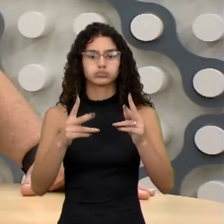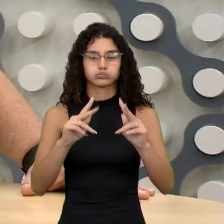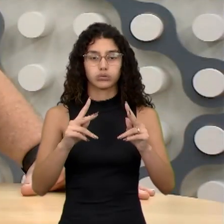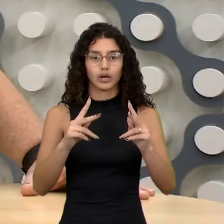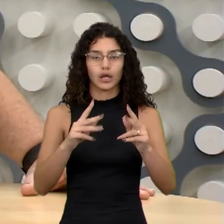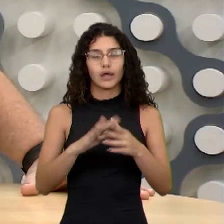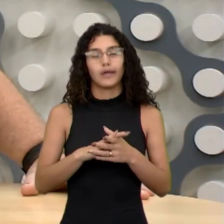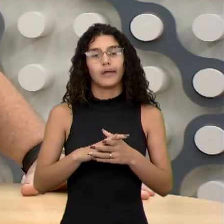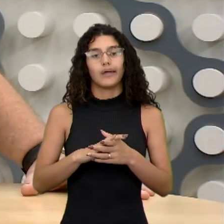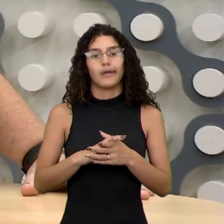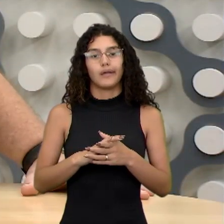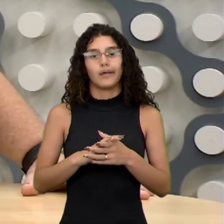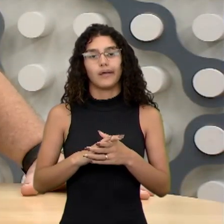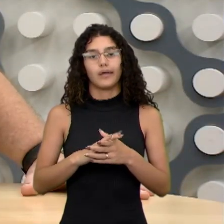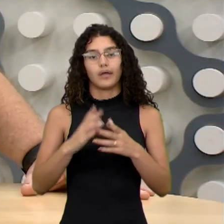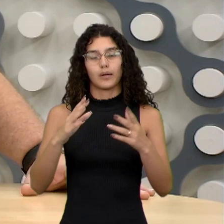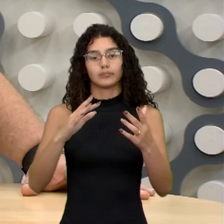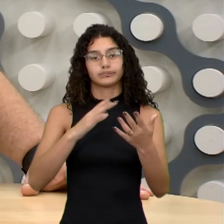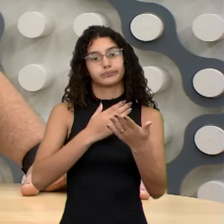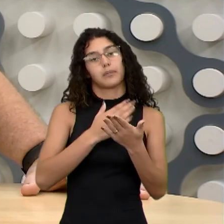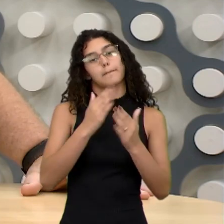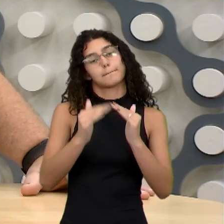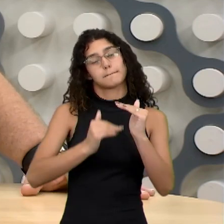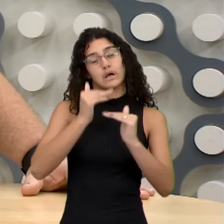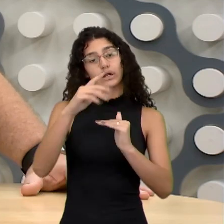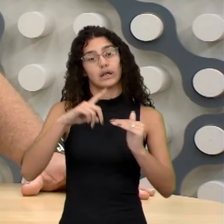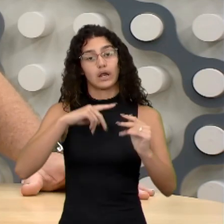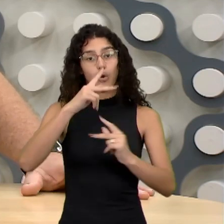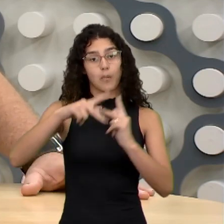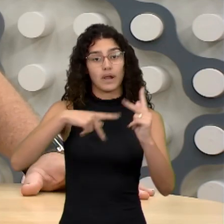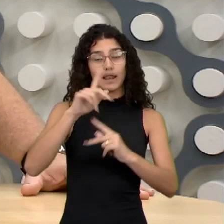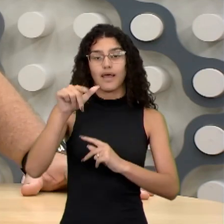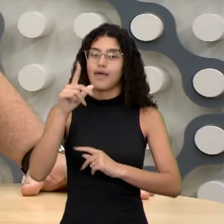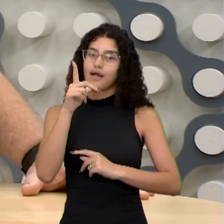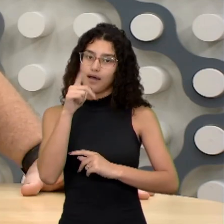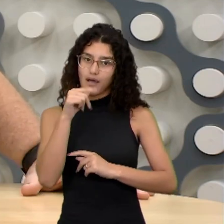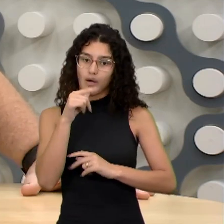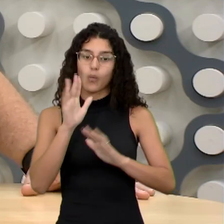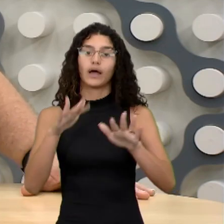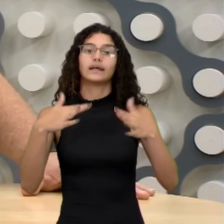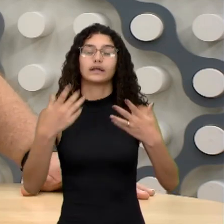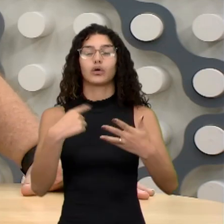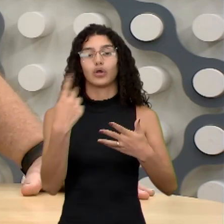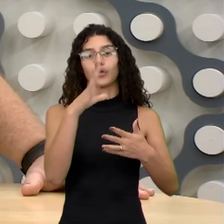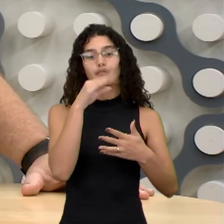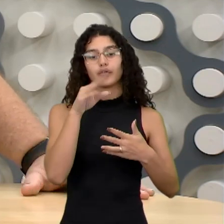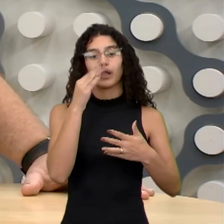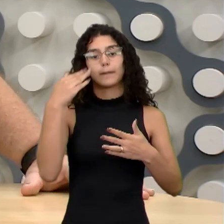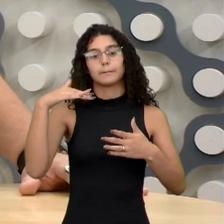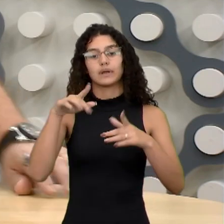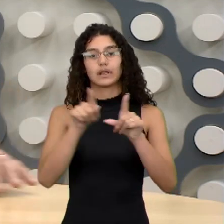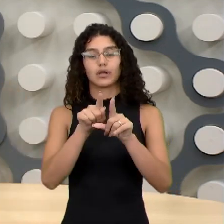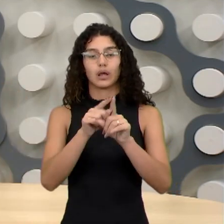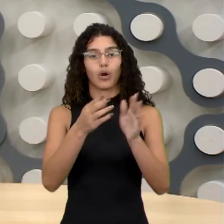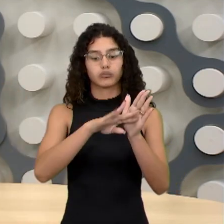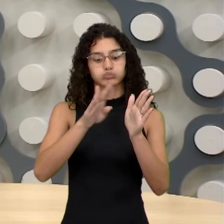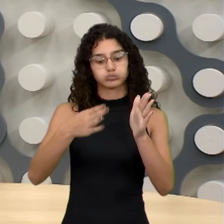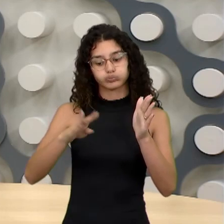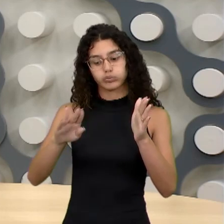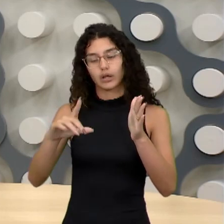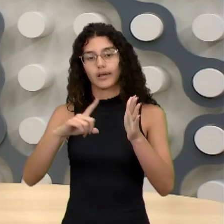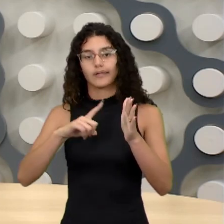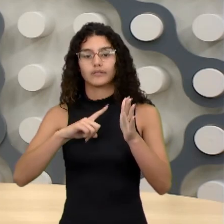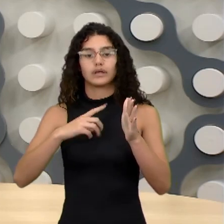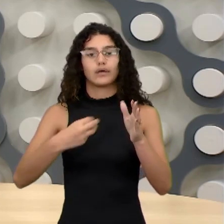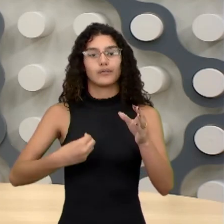né? Porque tem que lembrar que boa parte do planeta, né, tinha aí água, né? Por isso que a gente fala, né, que boa parte aí dos primeiros